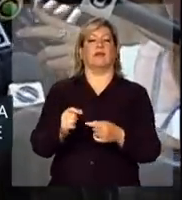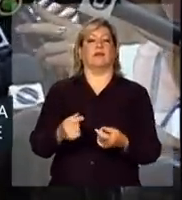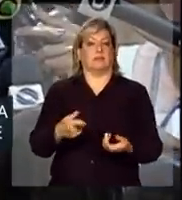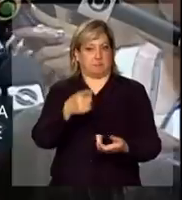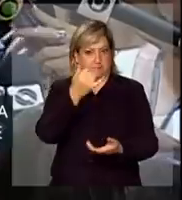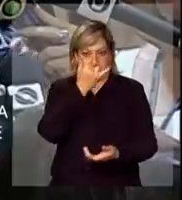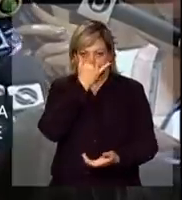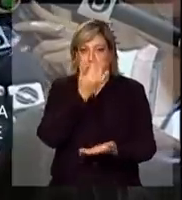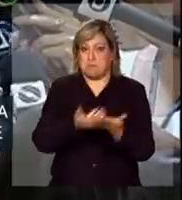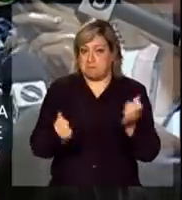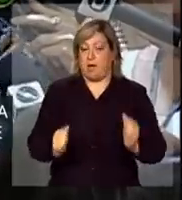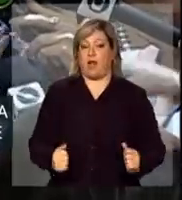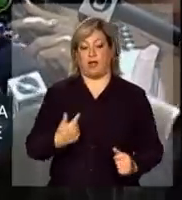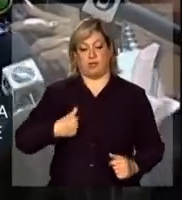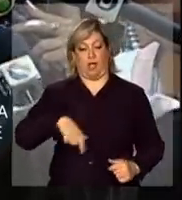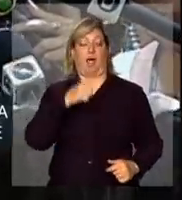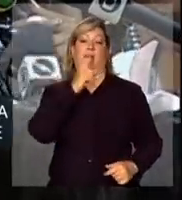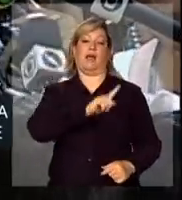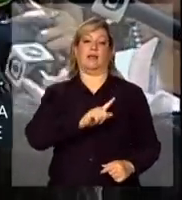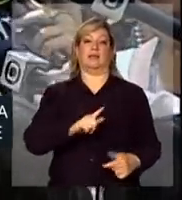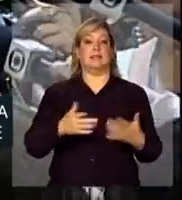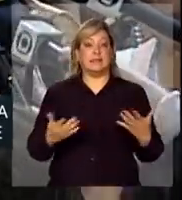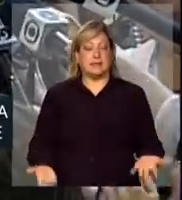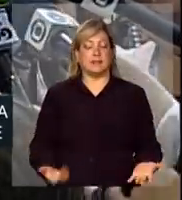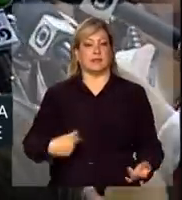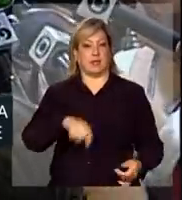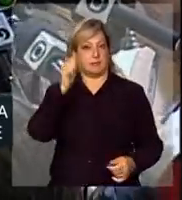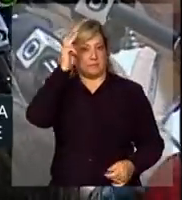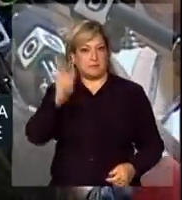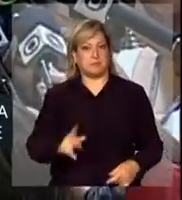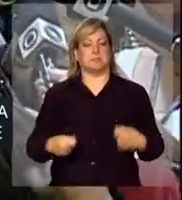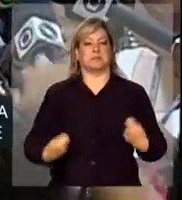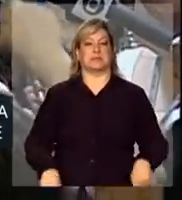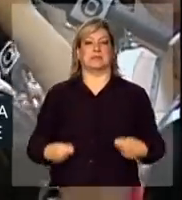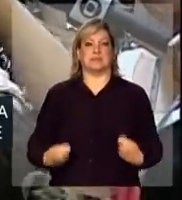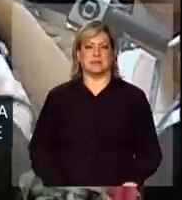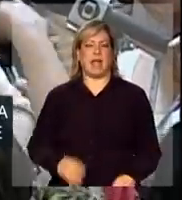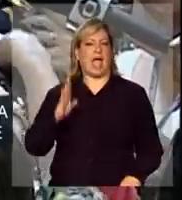a regra que suspende o direito de venda? Porque nós acreditamos que ela é a medida